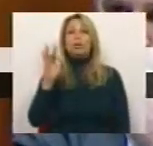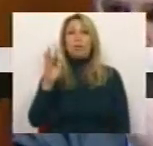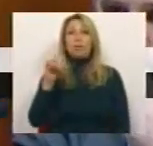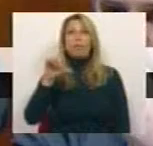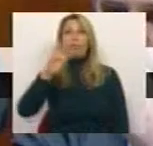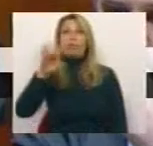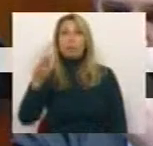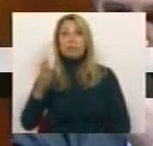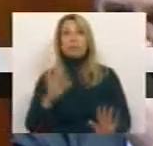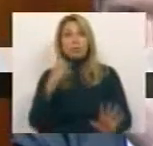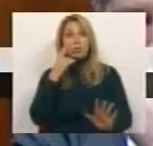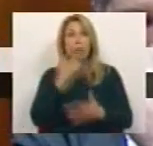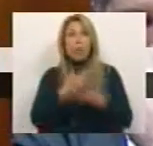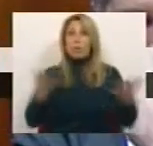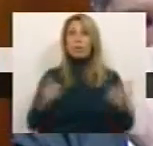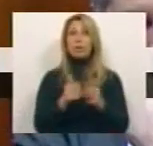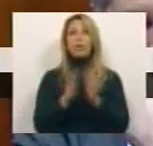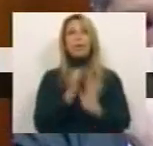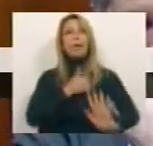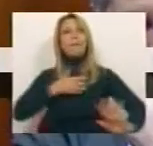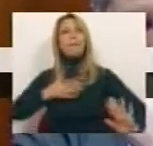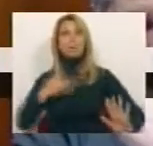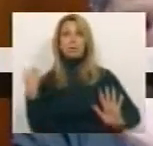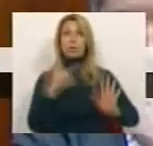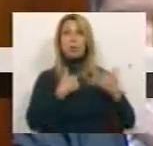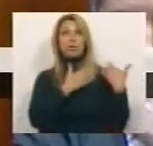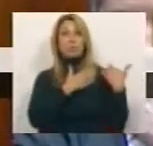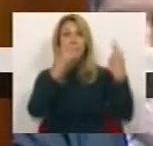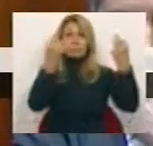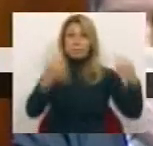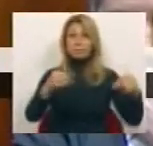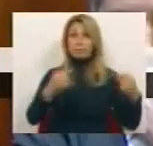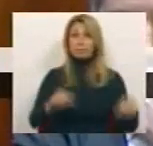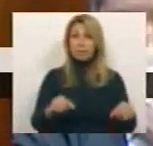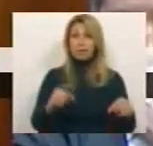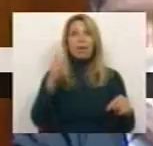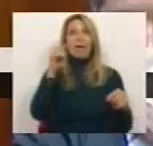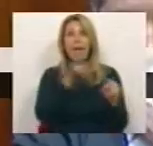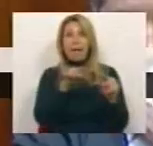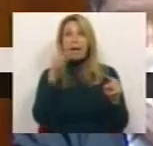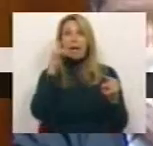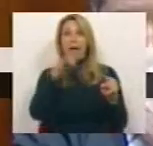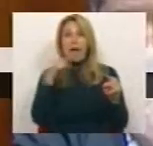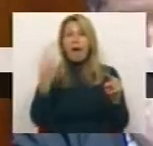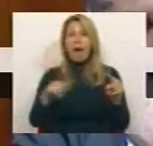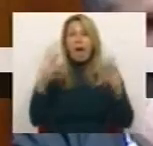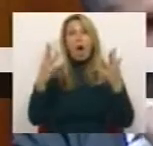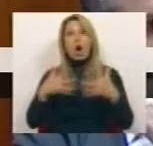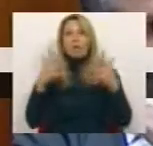em todas as empresas que tutelamos, aquelas que têm um orçamento